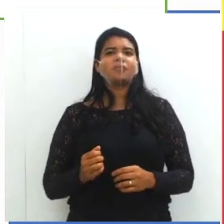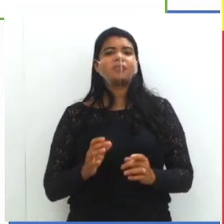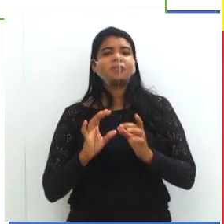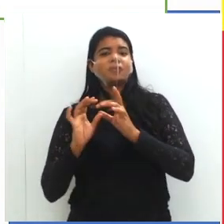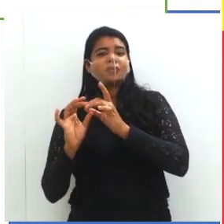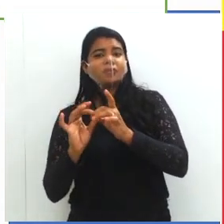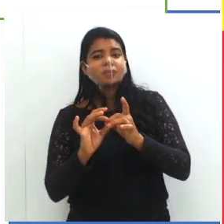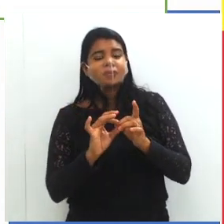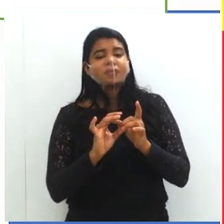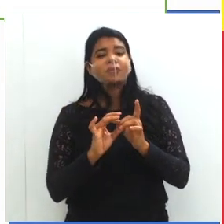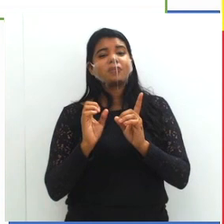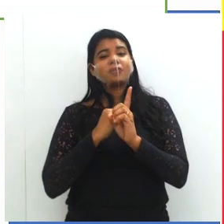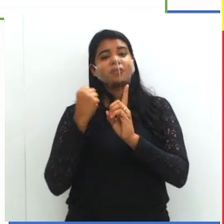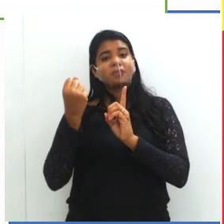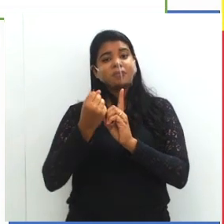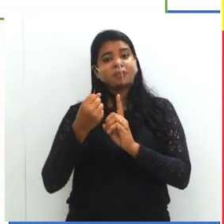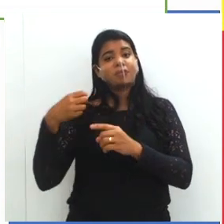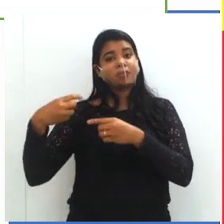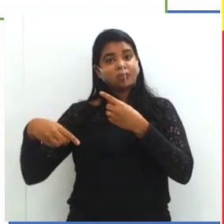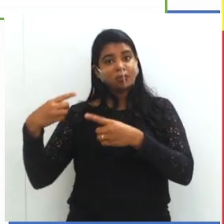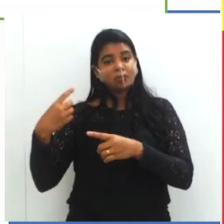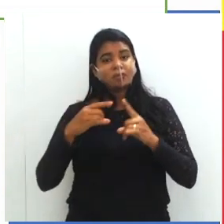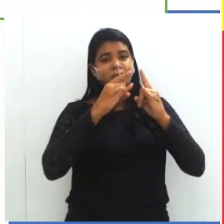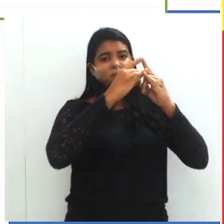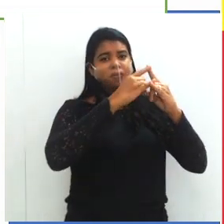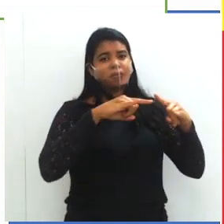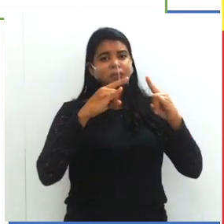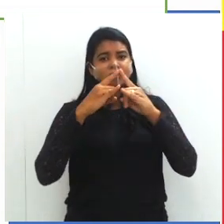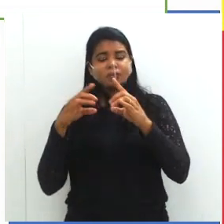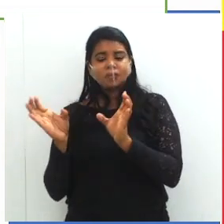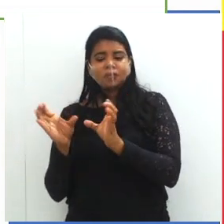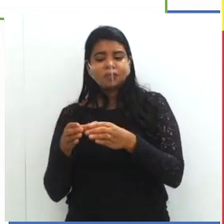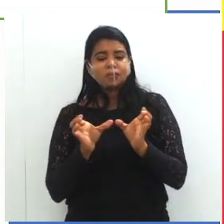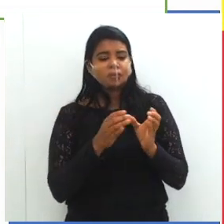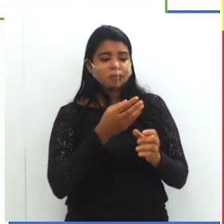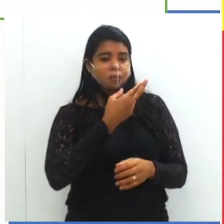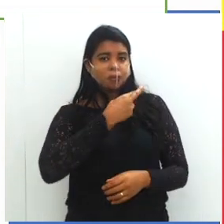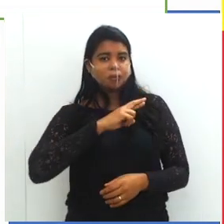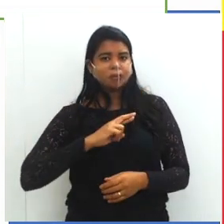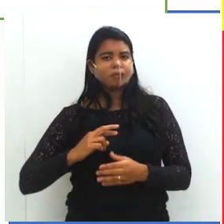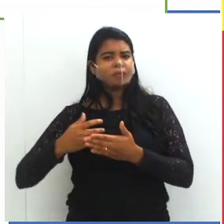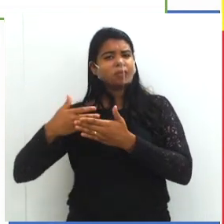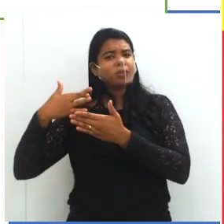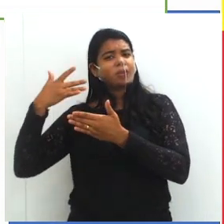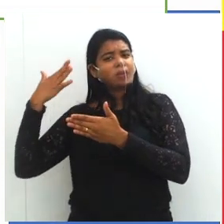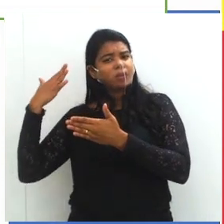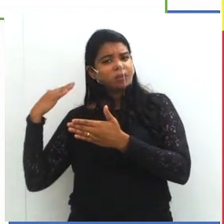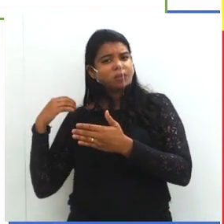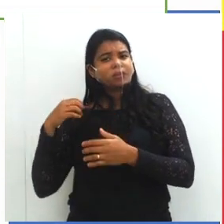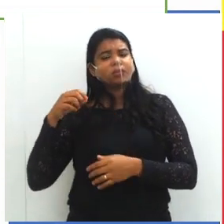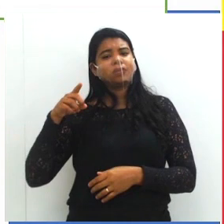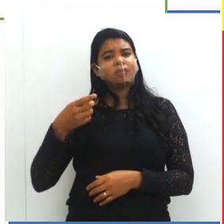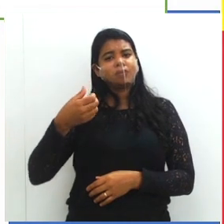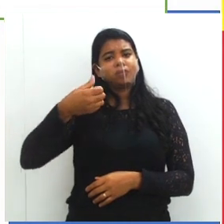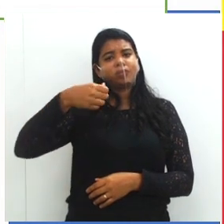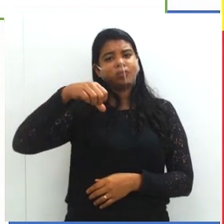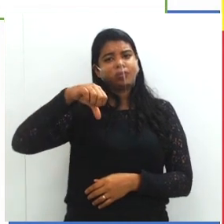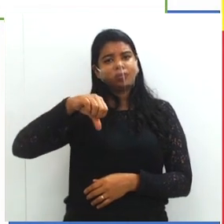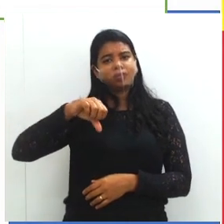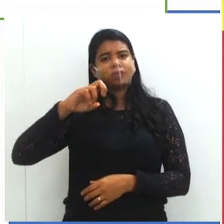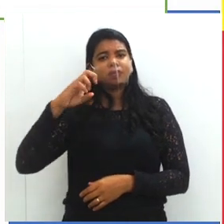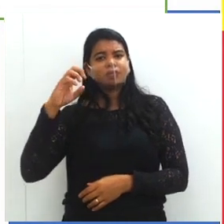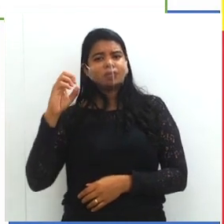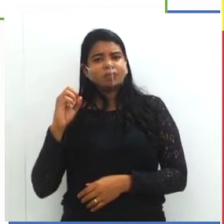engajamento social e político de instituições e grupos religiosos desde os anos de